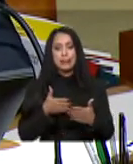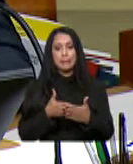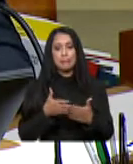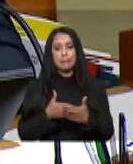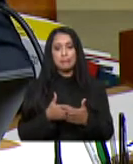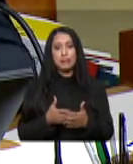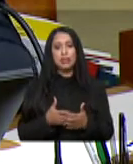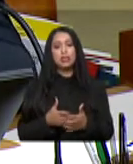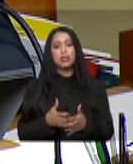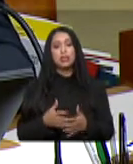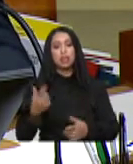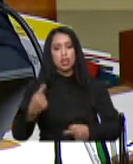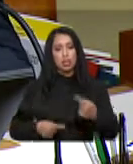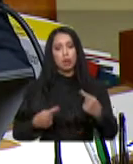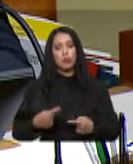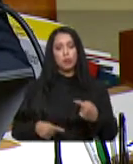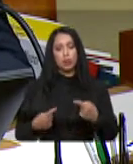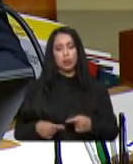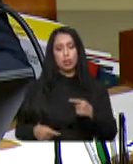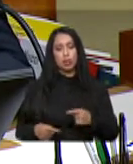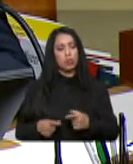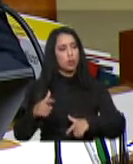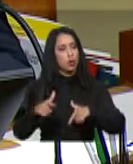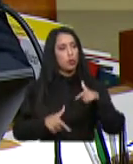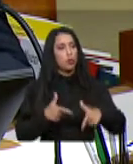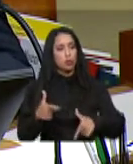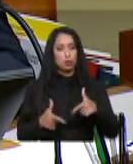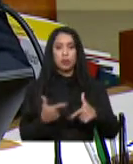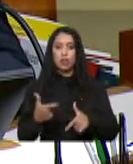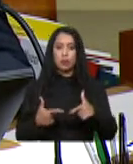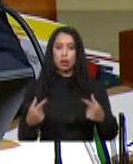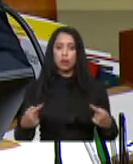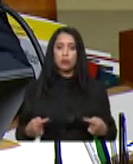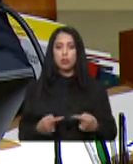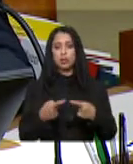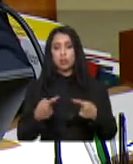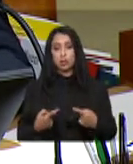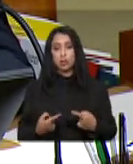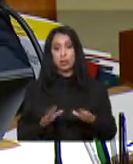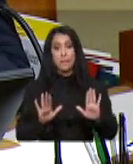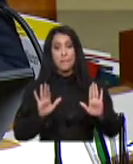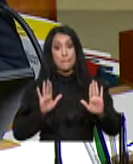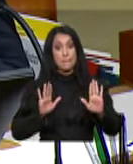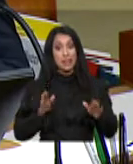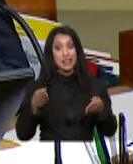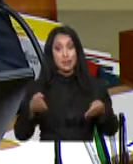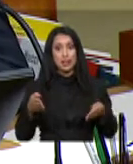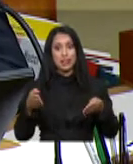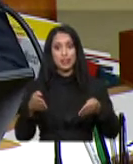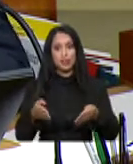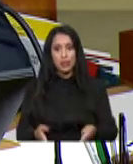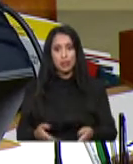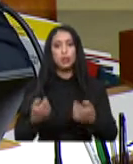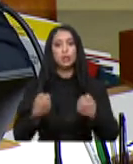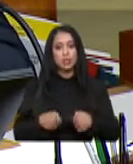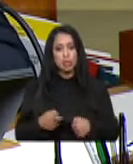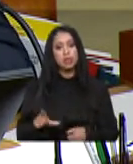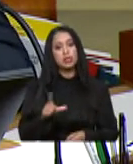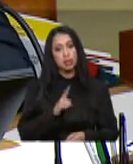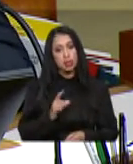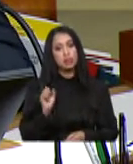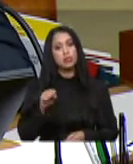própria realização da política ou a eficiência da política correspondente. Mas participação deve haver.